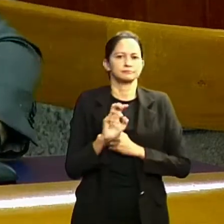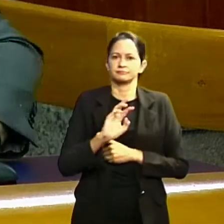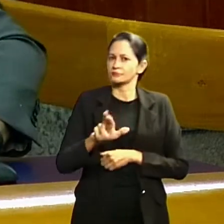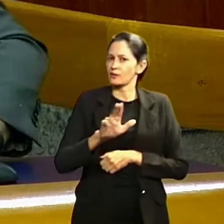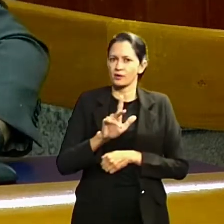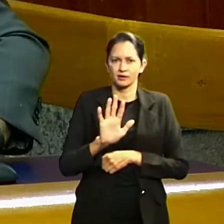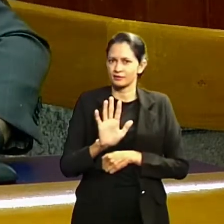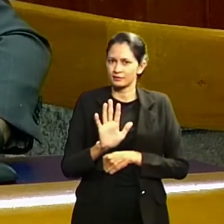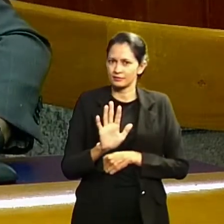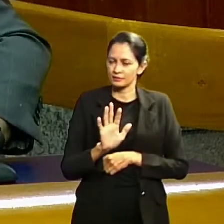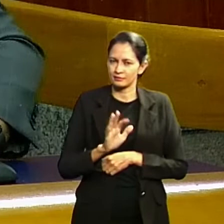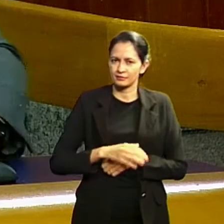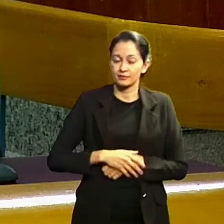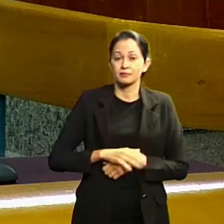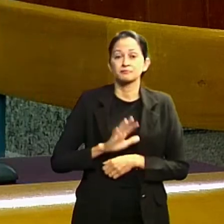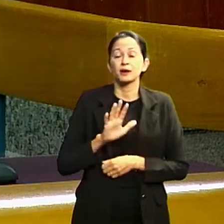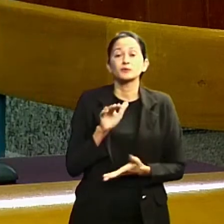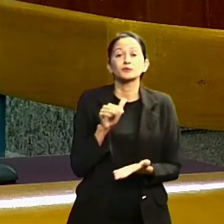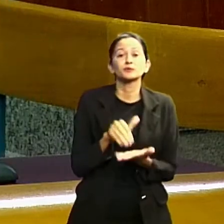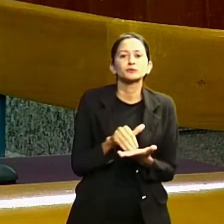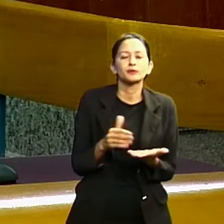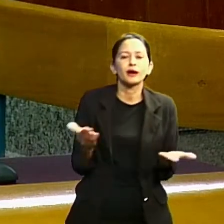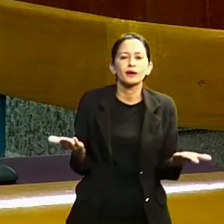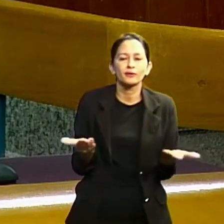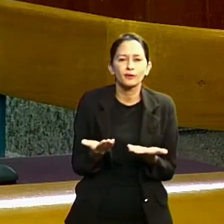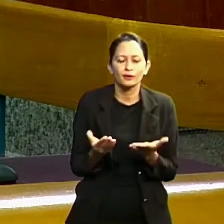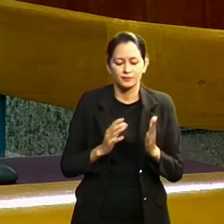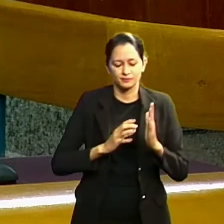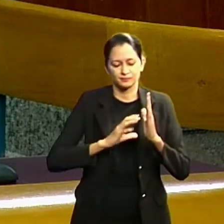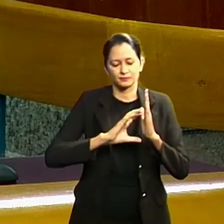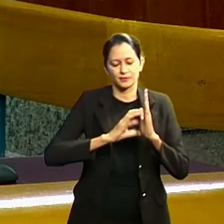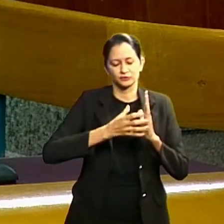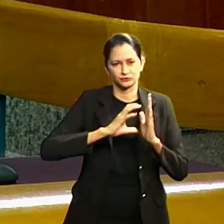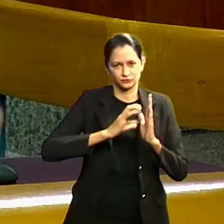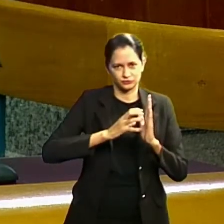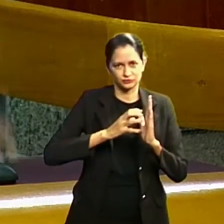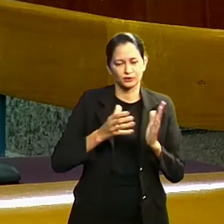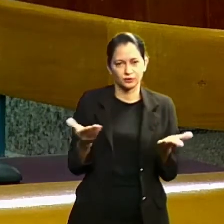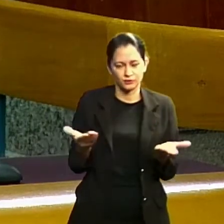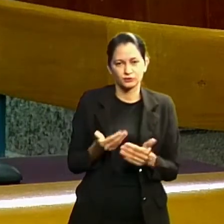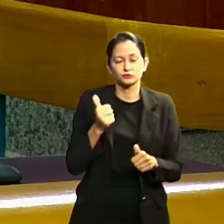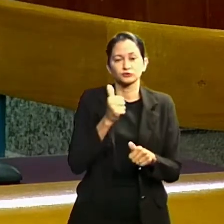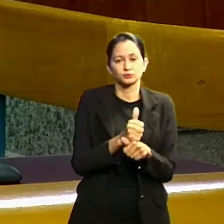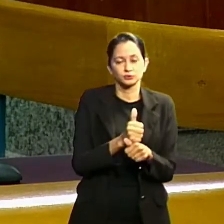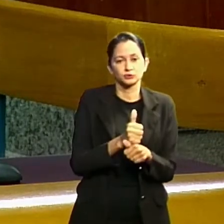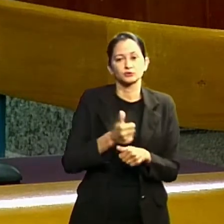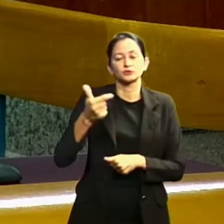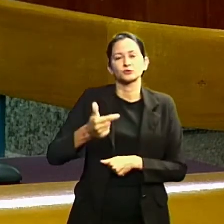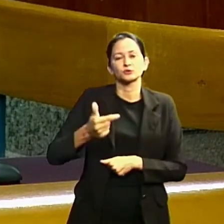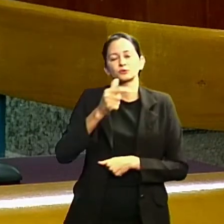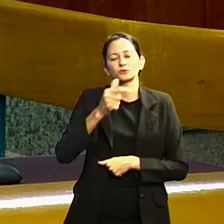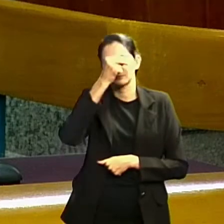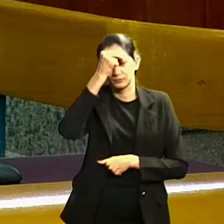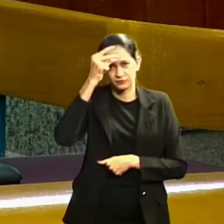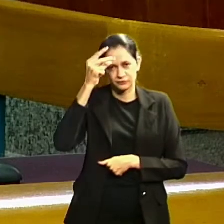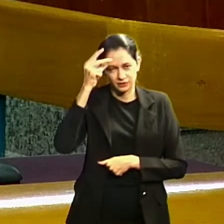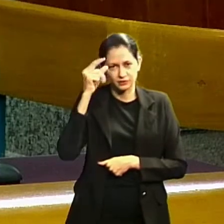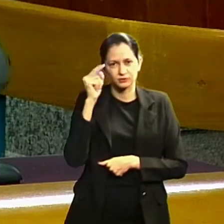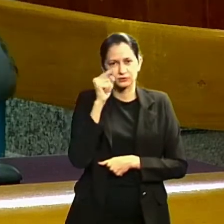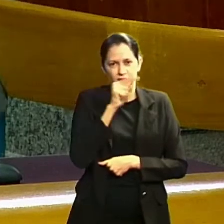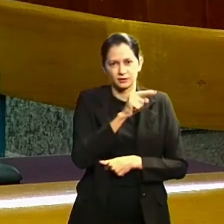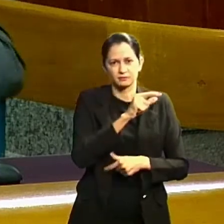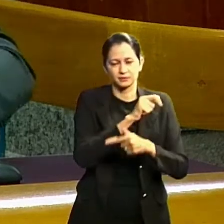Agora, por último, o partido substituiu a presidência estadual. O vice-prefeito de Aparecida,